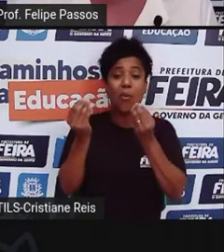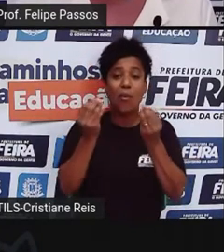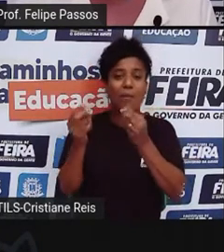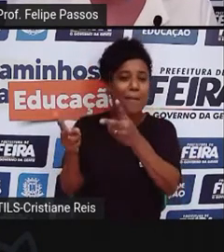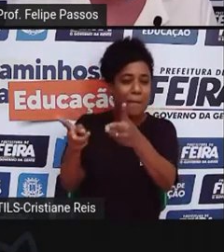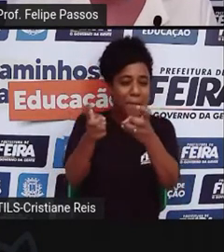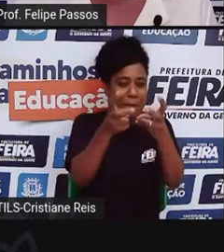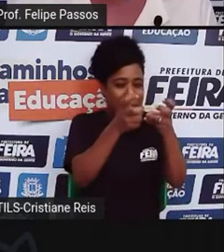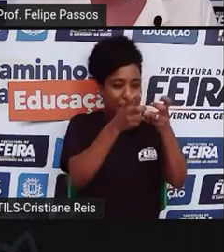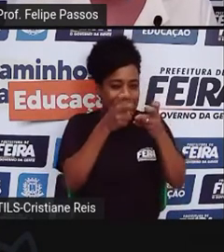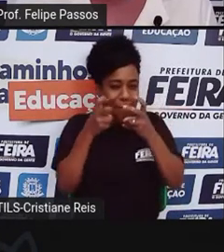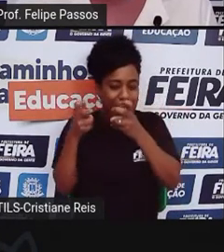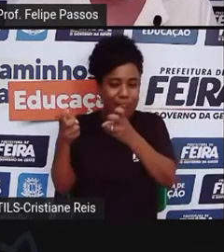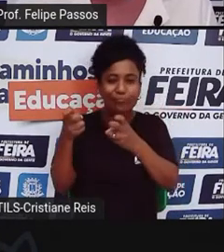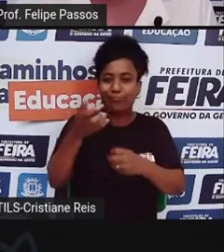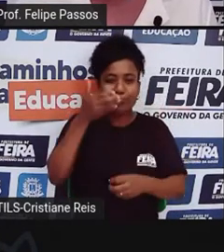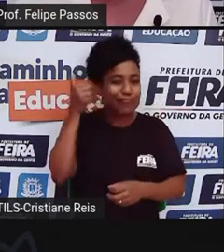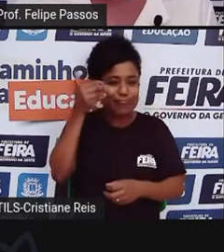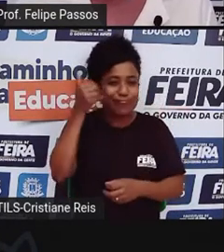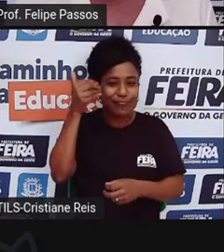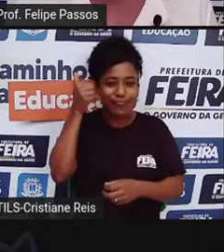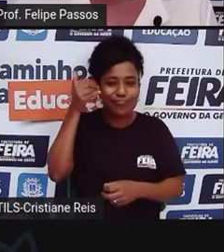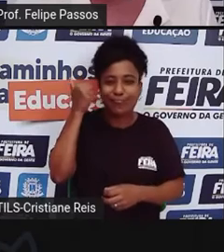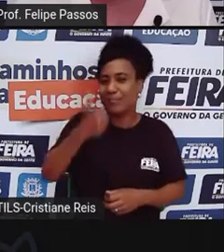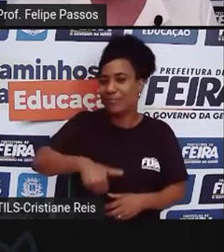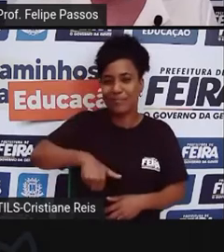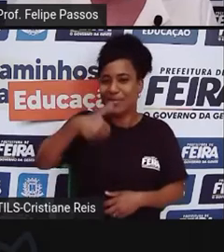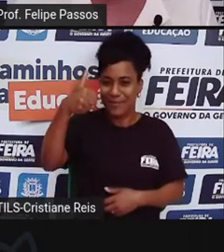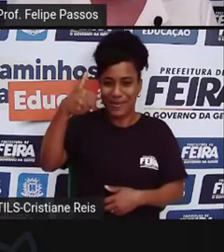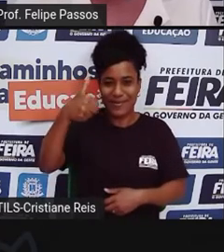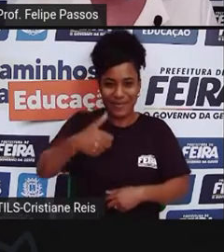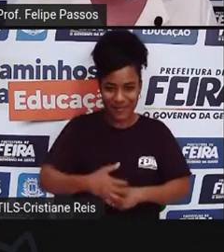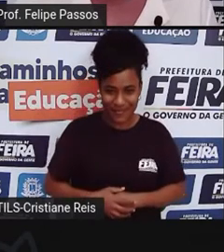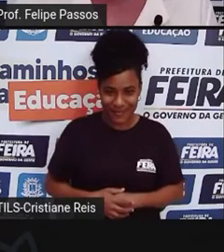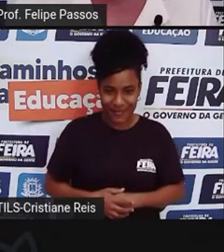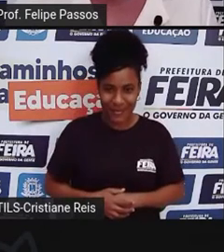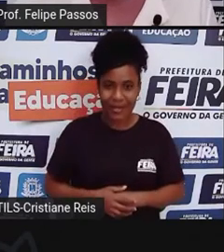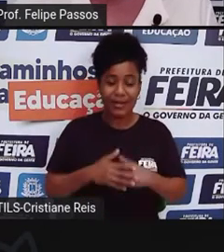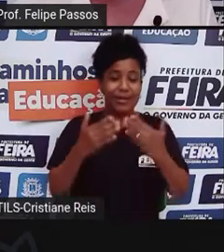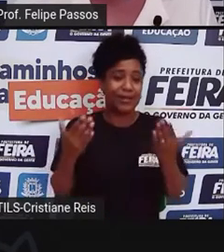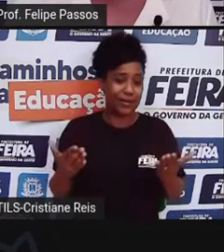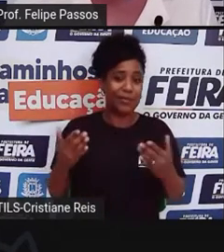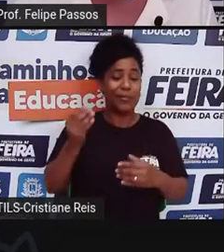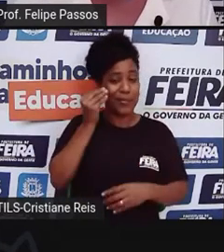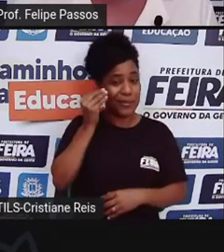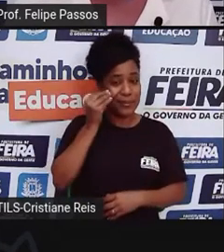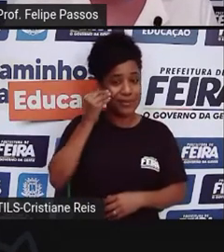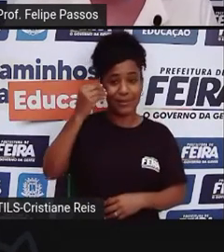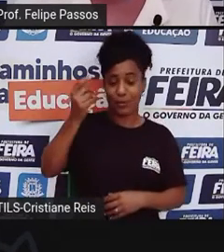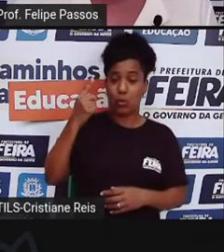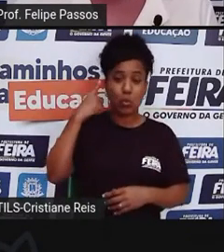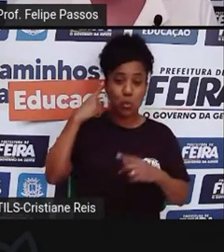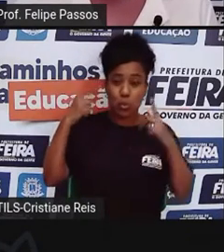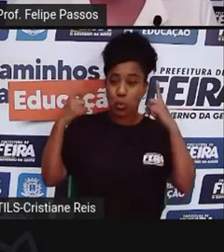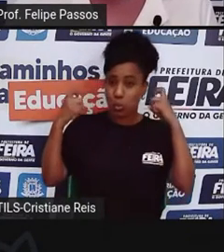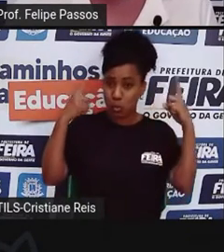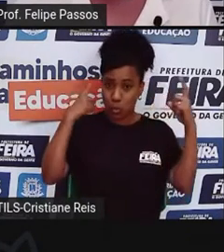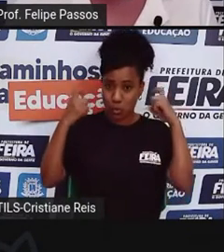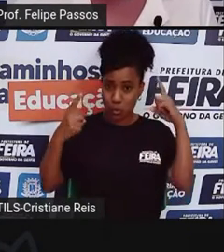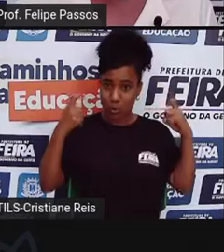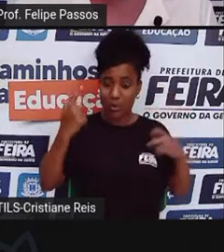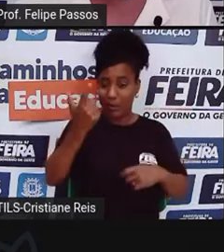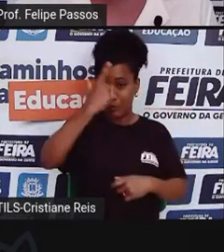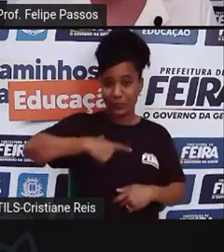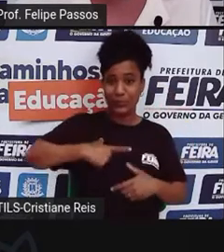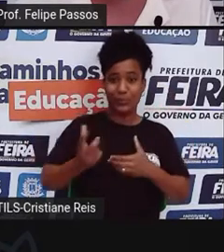partir dos primeiros contatos com o som que a mãe tem. Então, isso diz muito sobre a personalidade. A questão toda é que hoje a